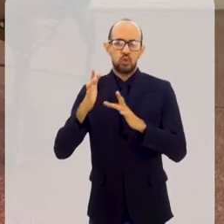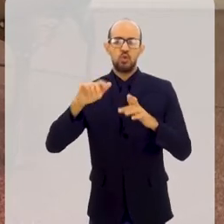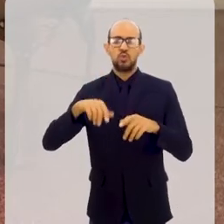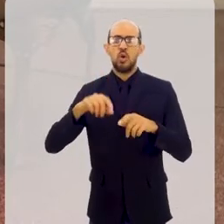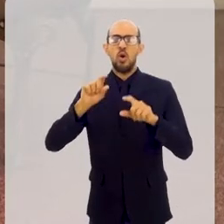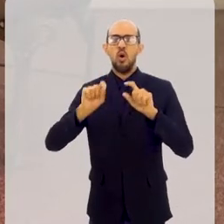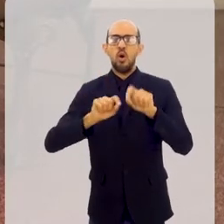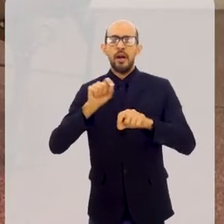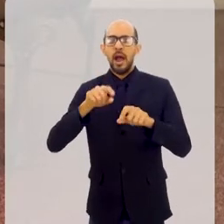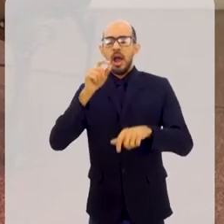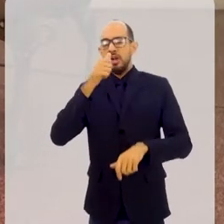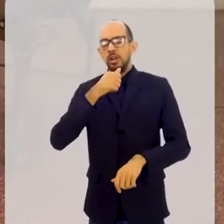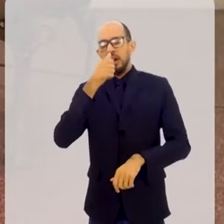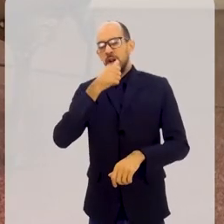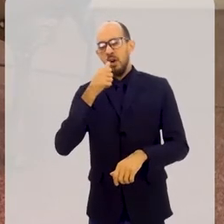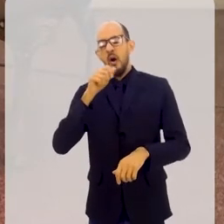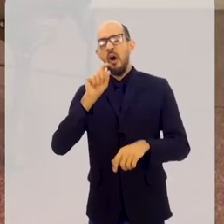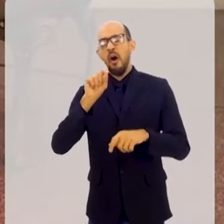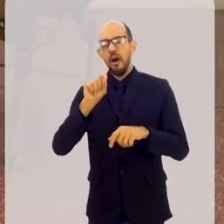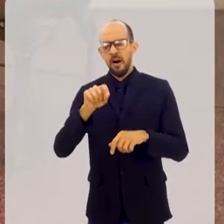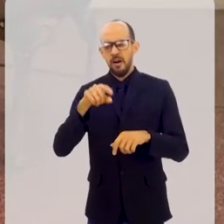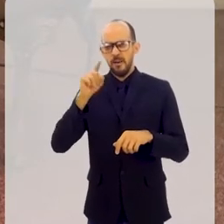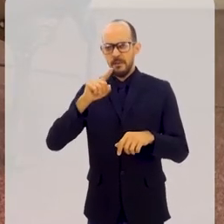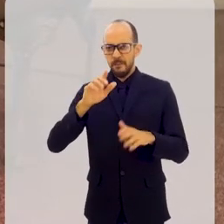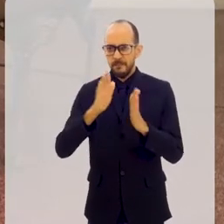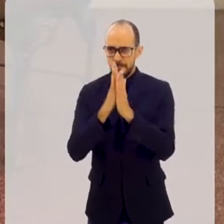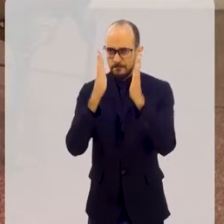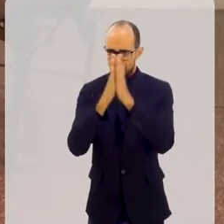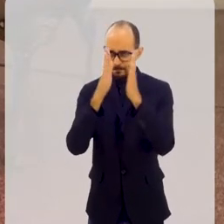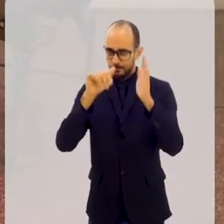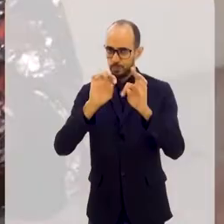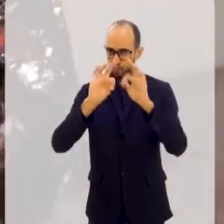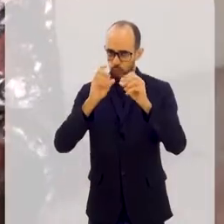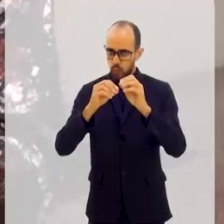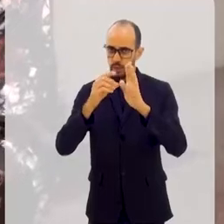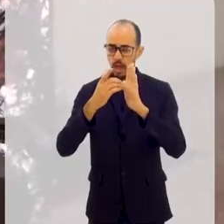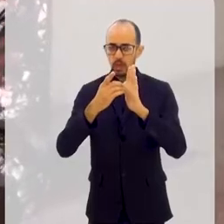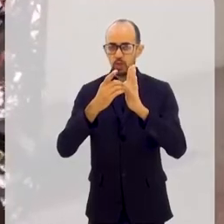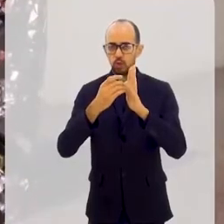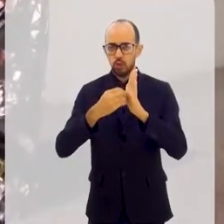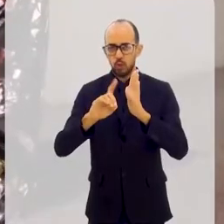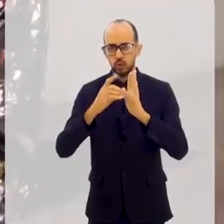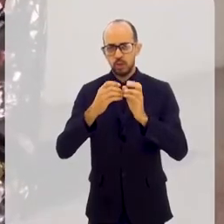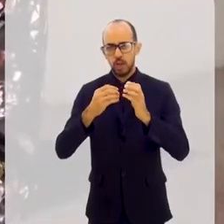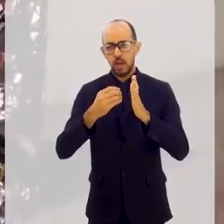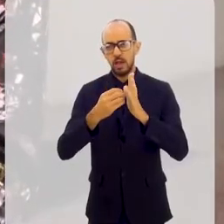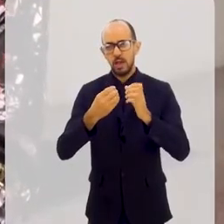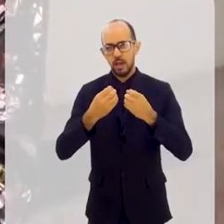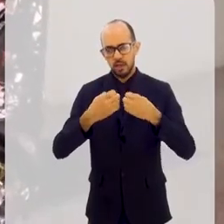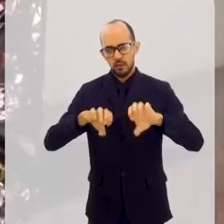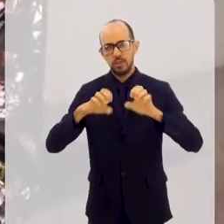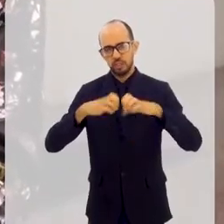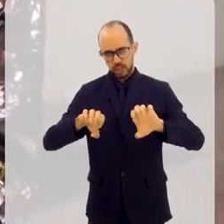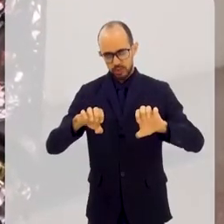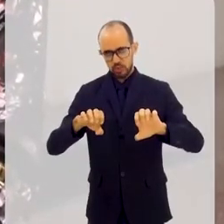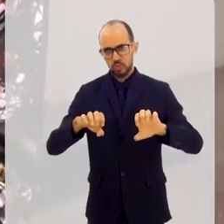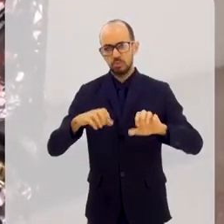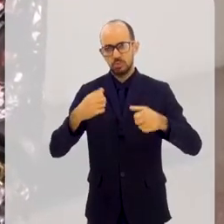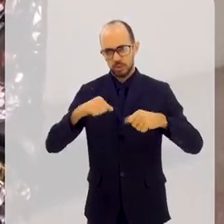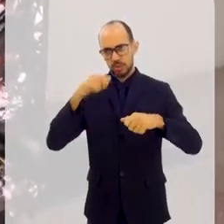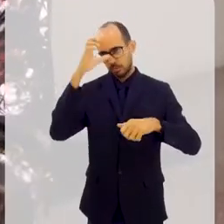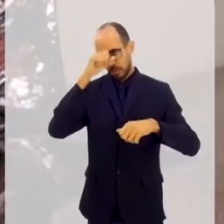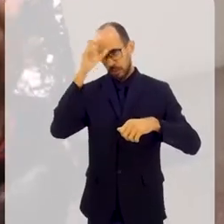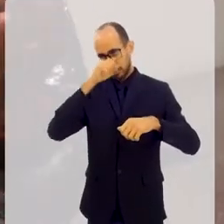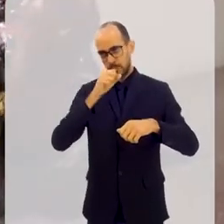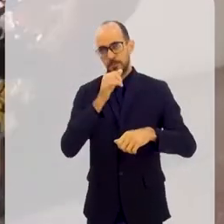O que quer dizer o que que é oração toda a doutrina básica vá aprender aí anti batizar